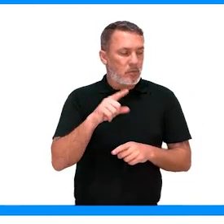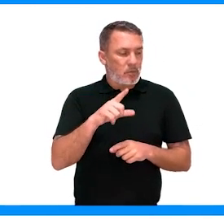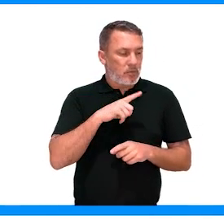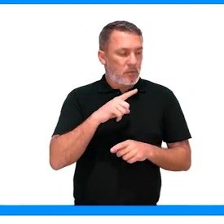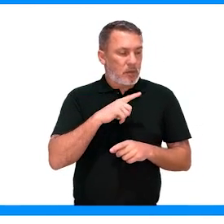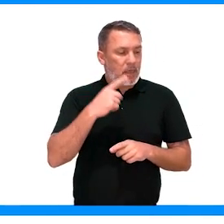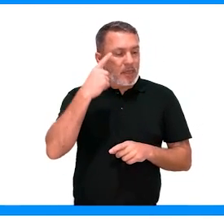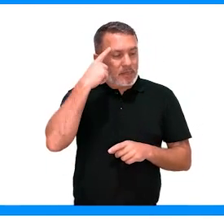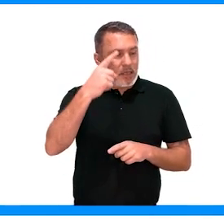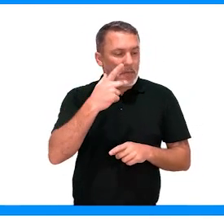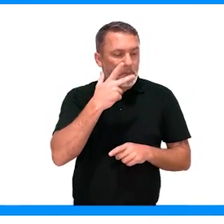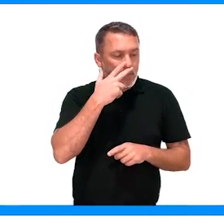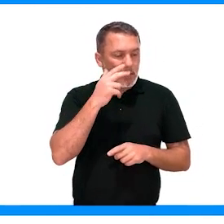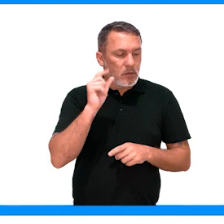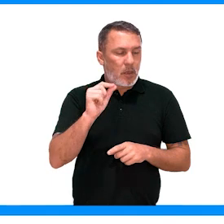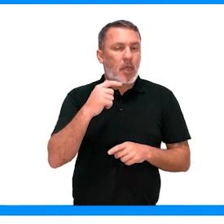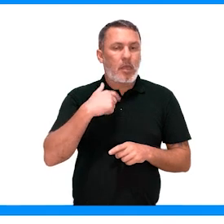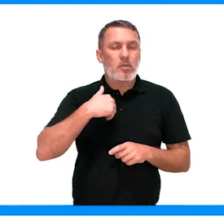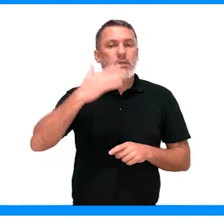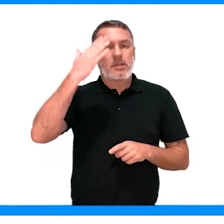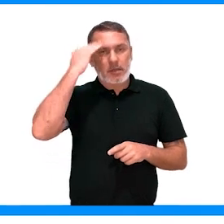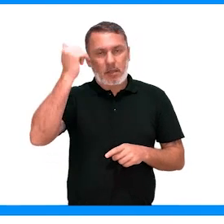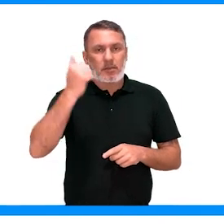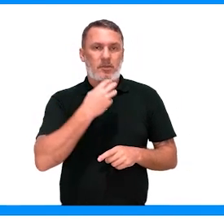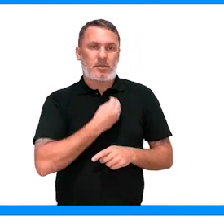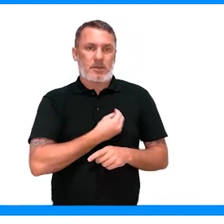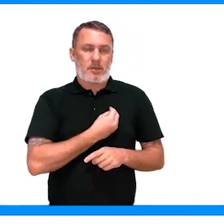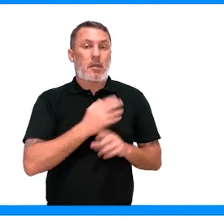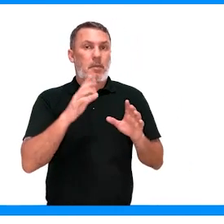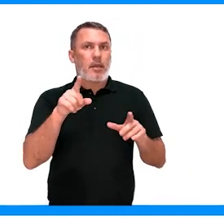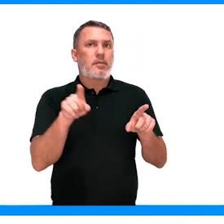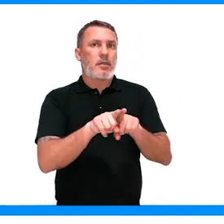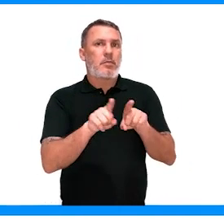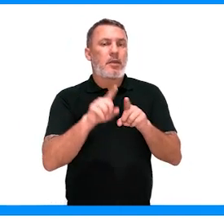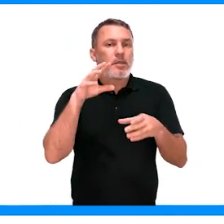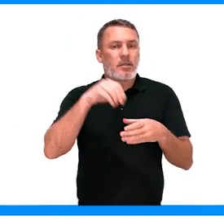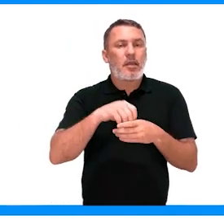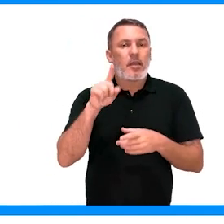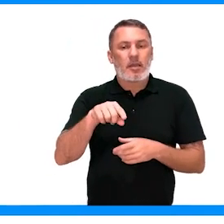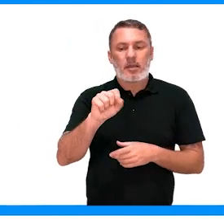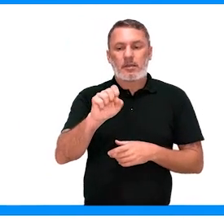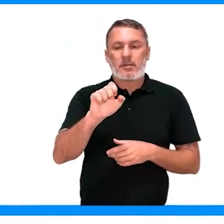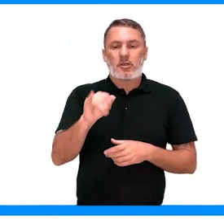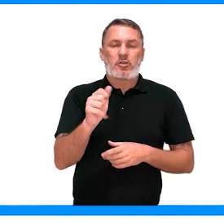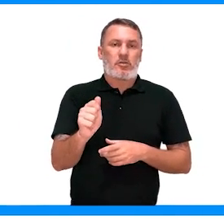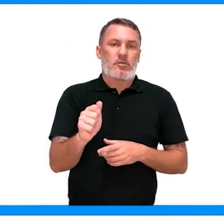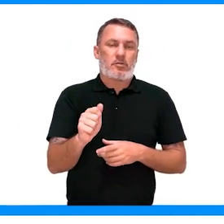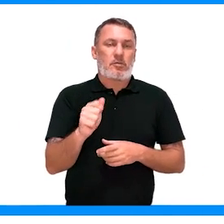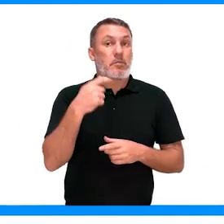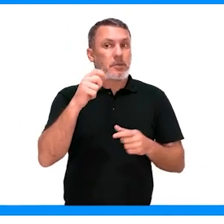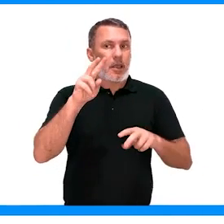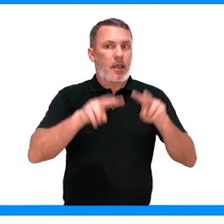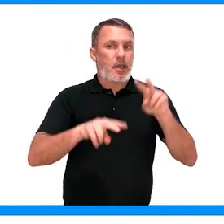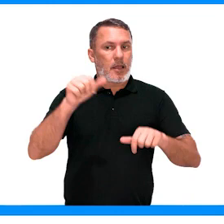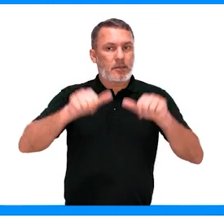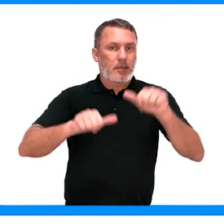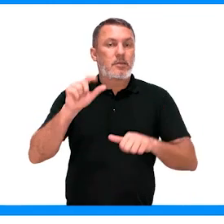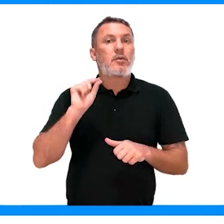Ele aqui tem ideia de eu sei, presente, né? Mas ele pode ser também seja. Então, a gente